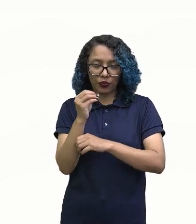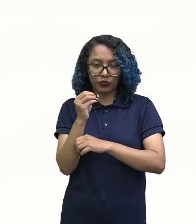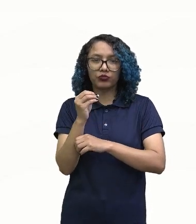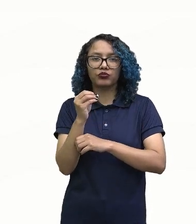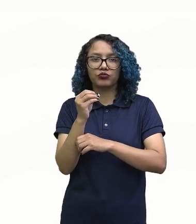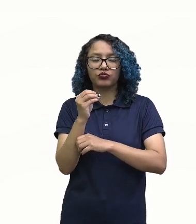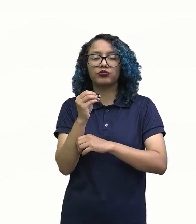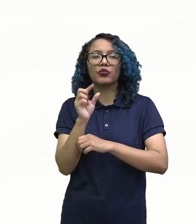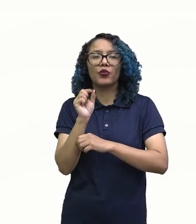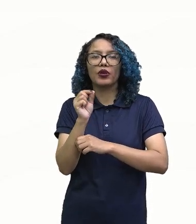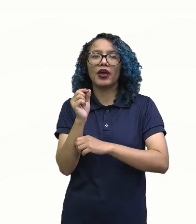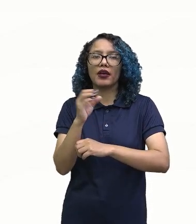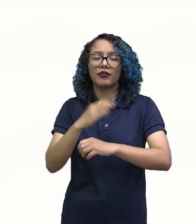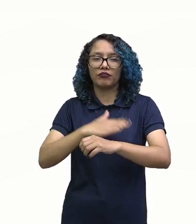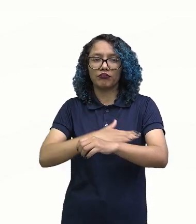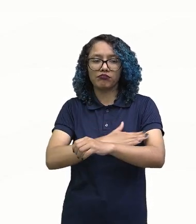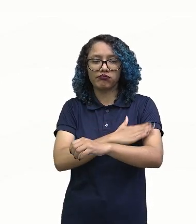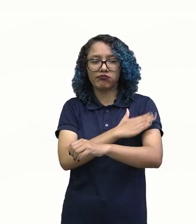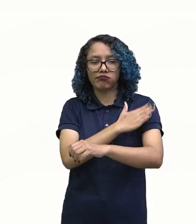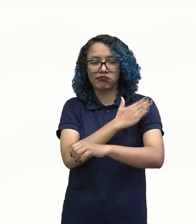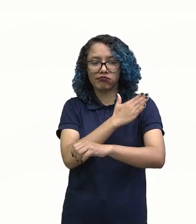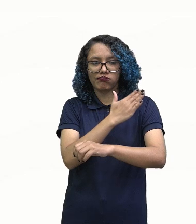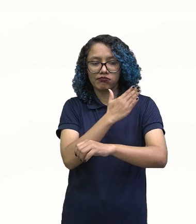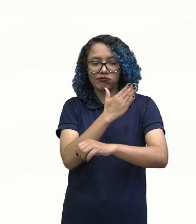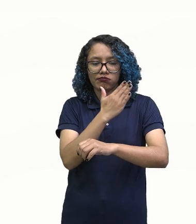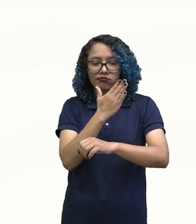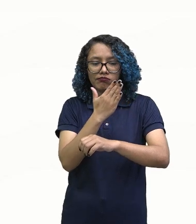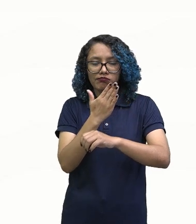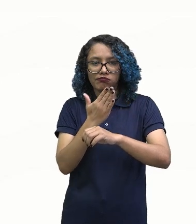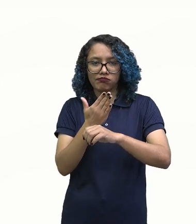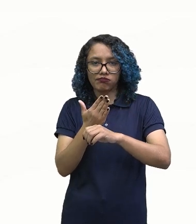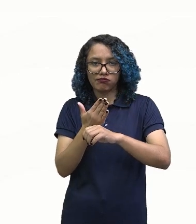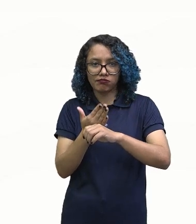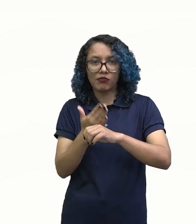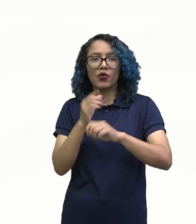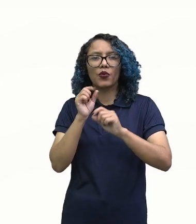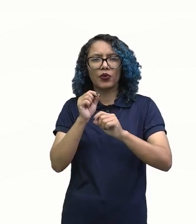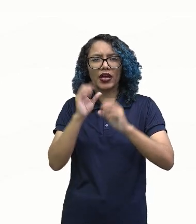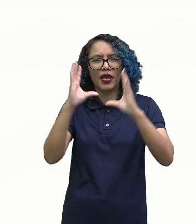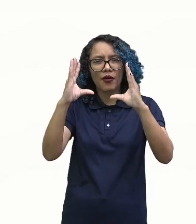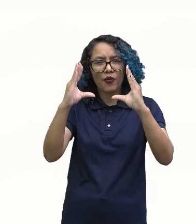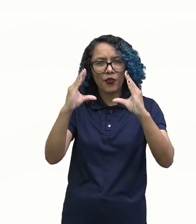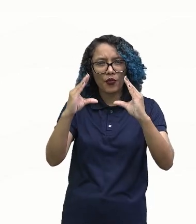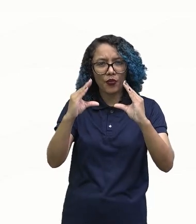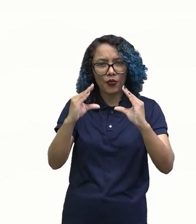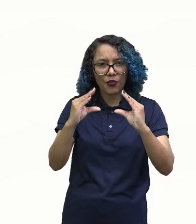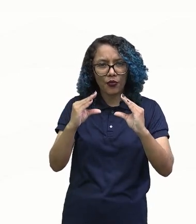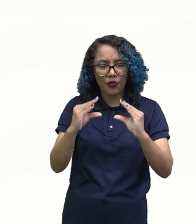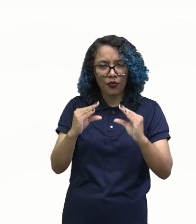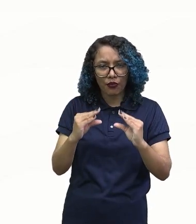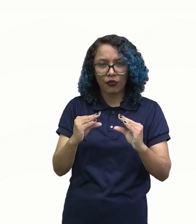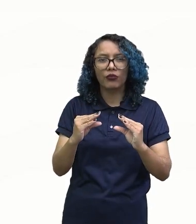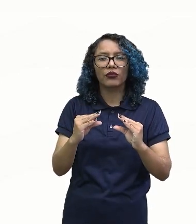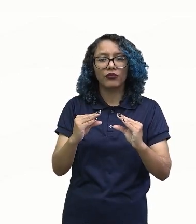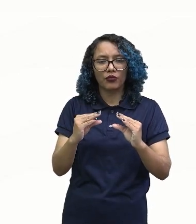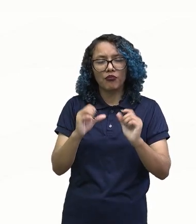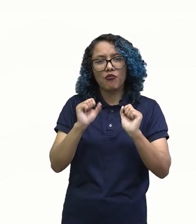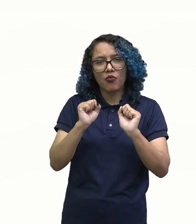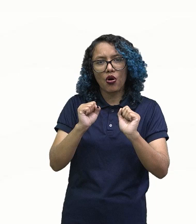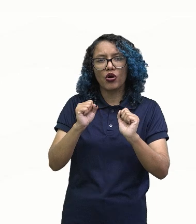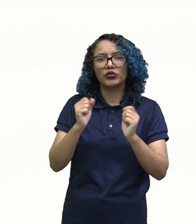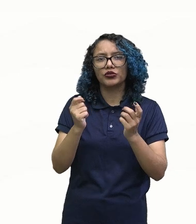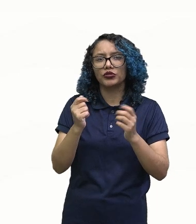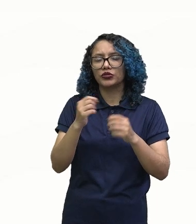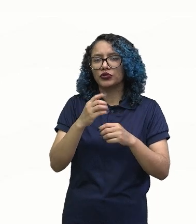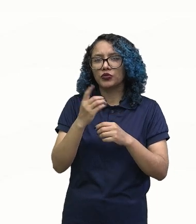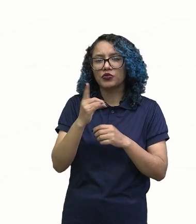né? Então, o dia entardece. O dia entardece ensolarado, né?